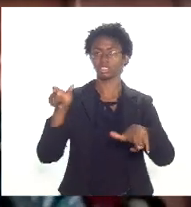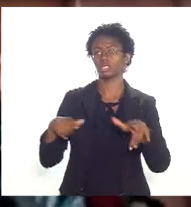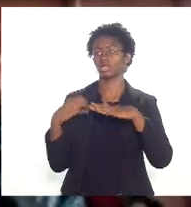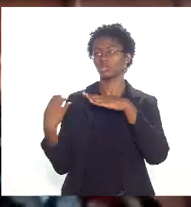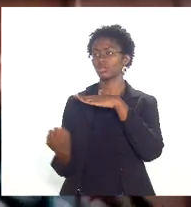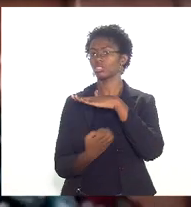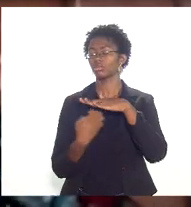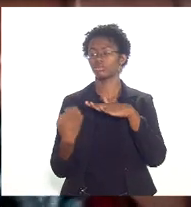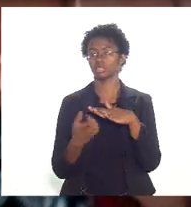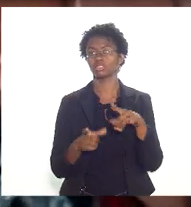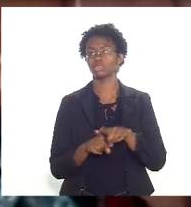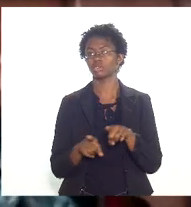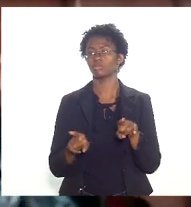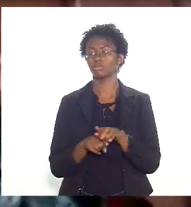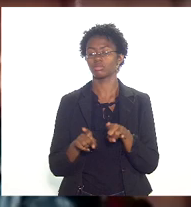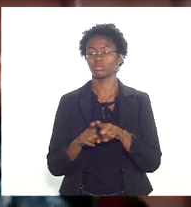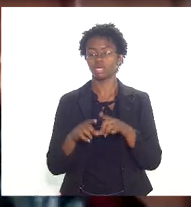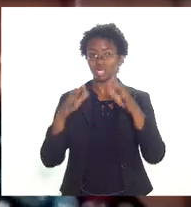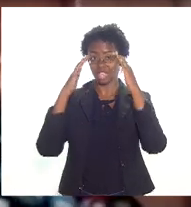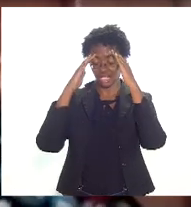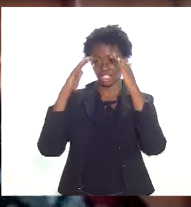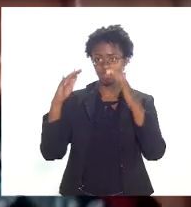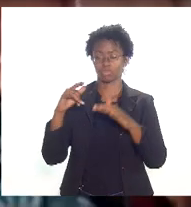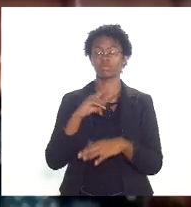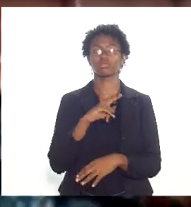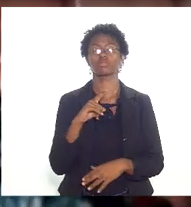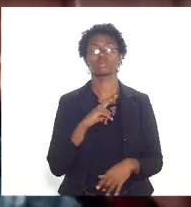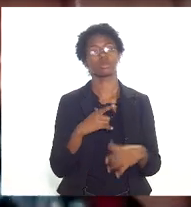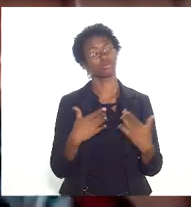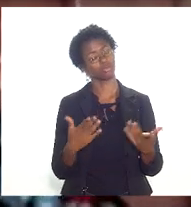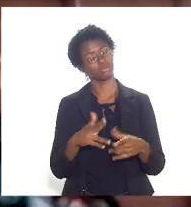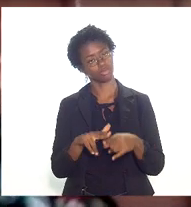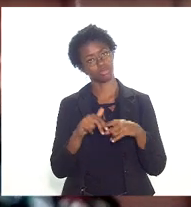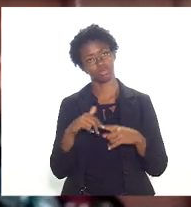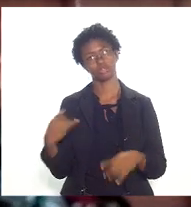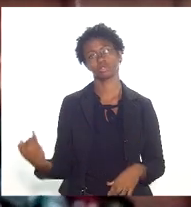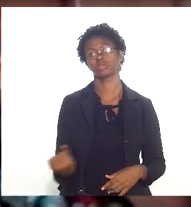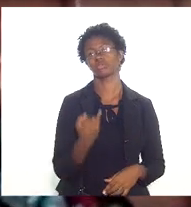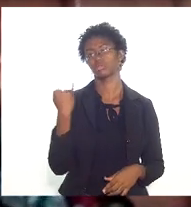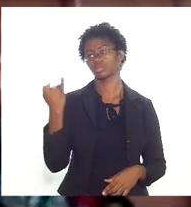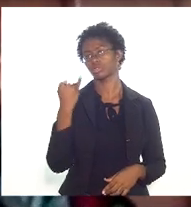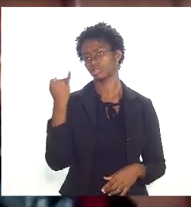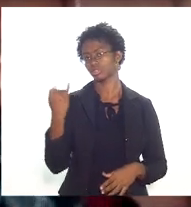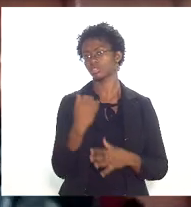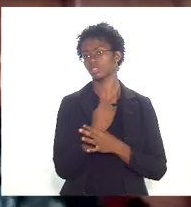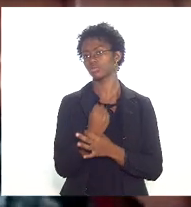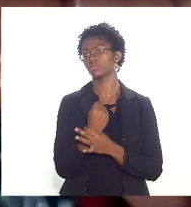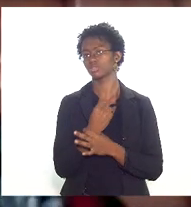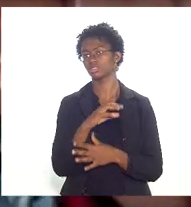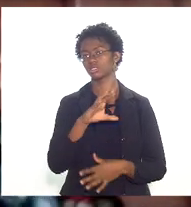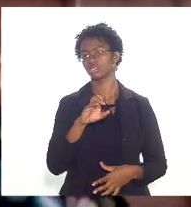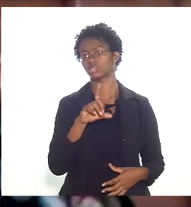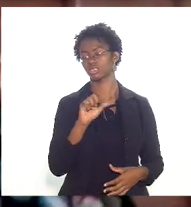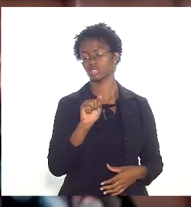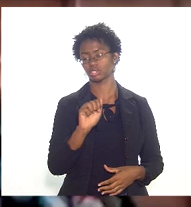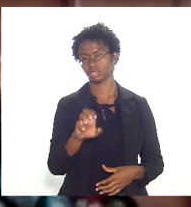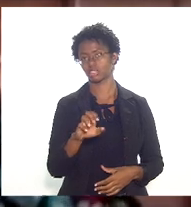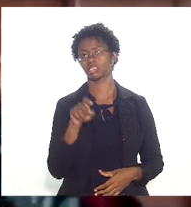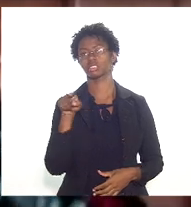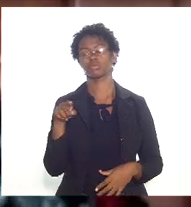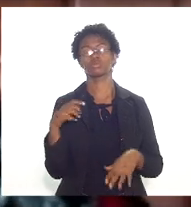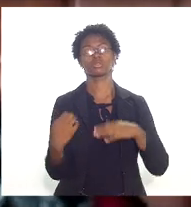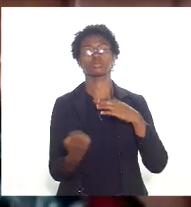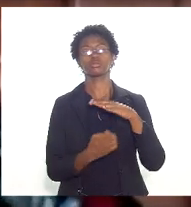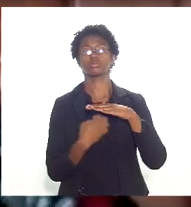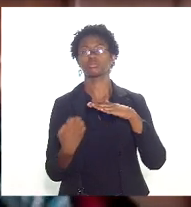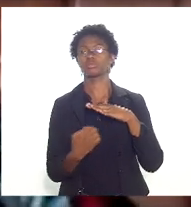sejam tratadas com o devido respeito daí a importância da defesa da Cedae enquanto empresa pública que